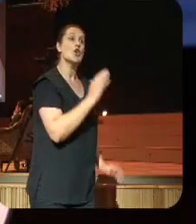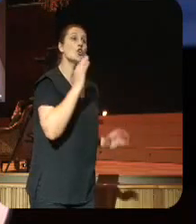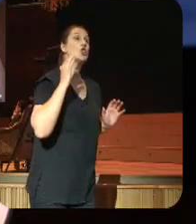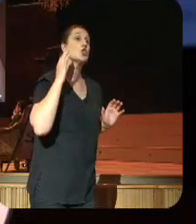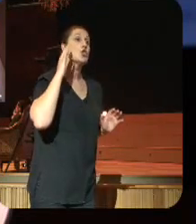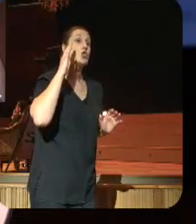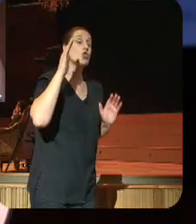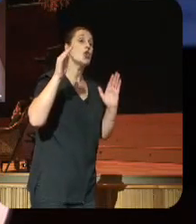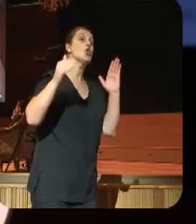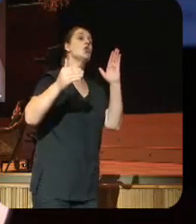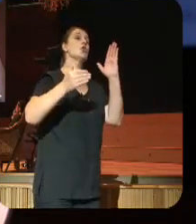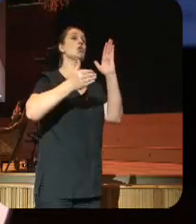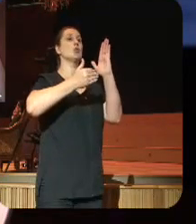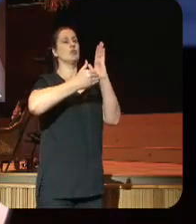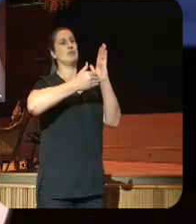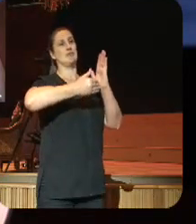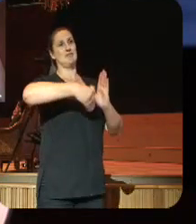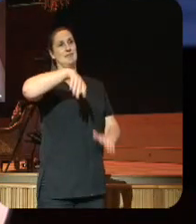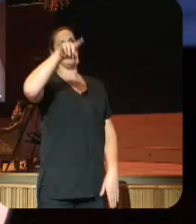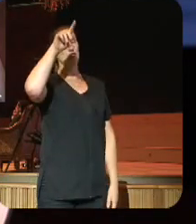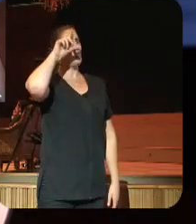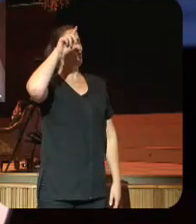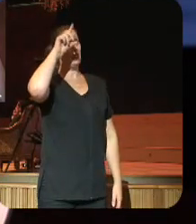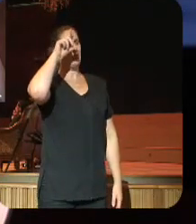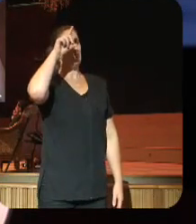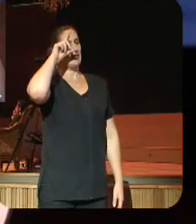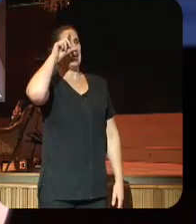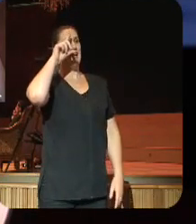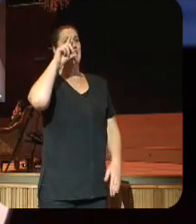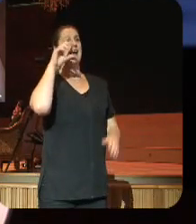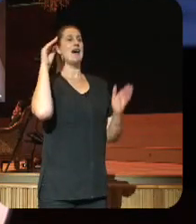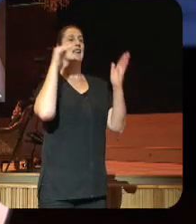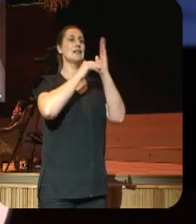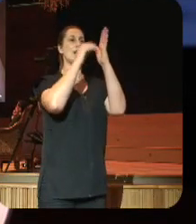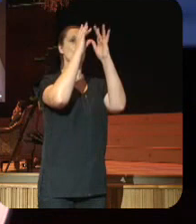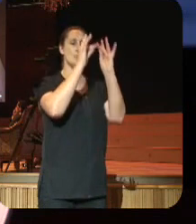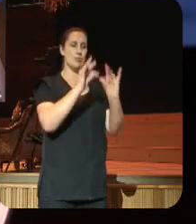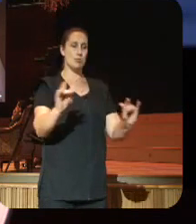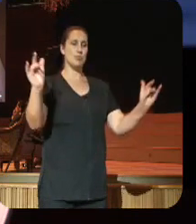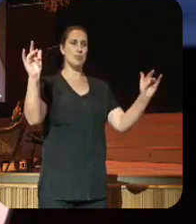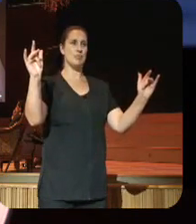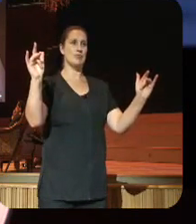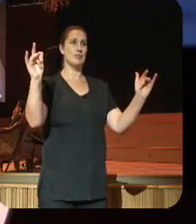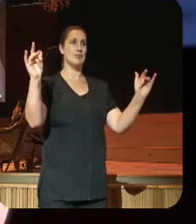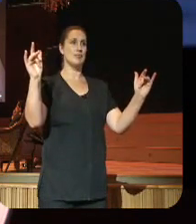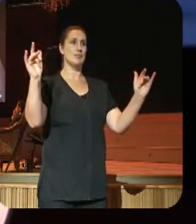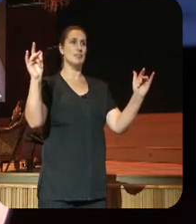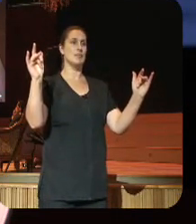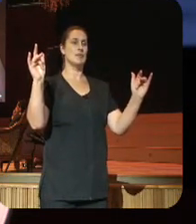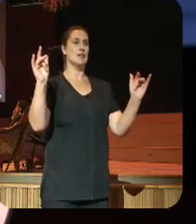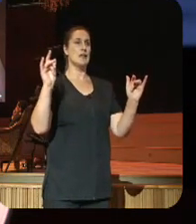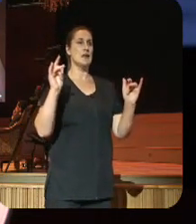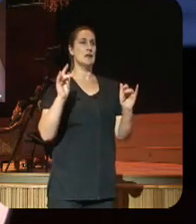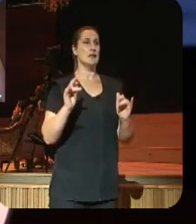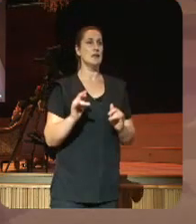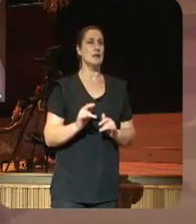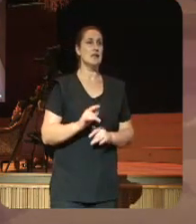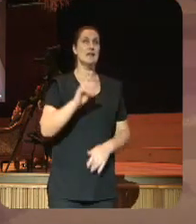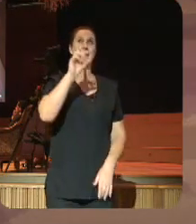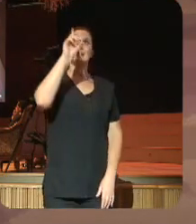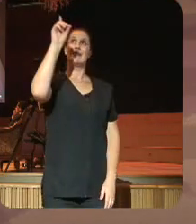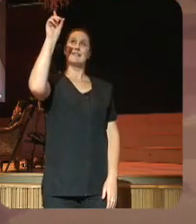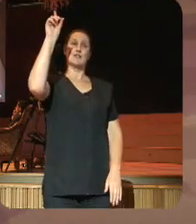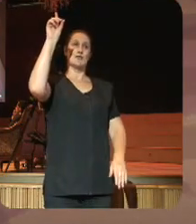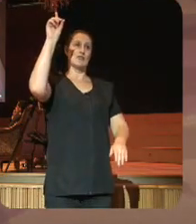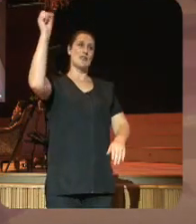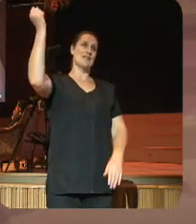todos os dias, até a consumação dos séculos. E aí, a porta da graça de Deus se